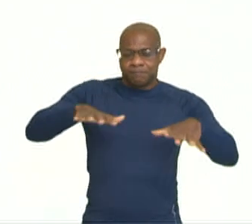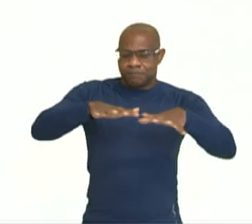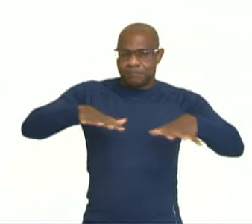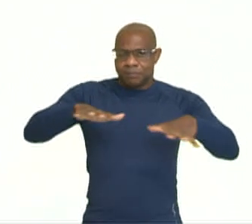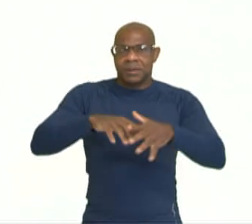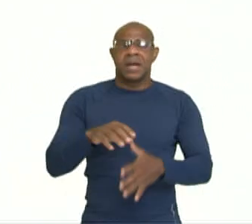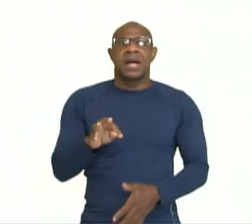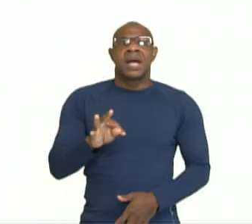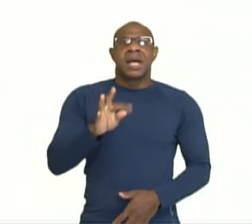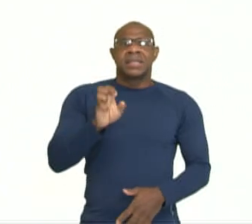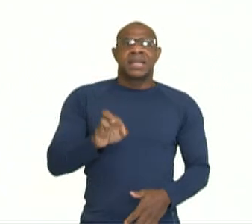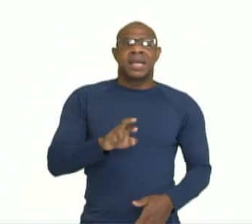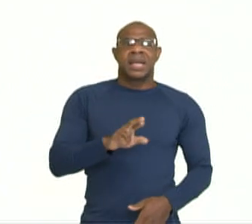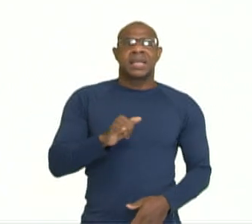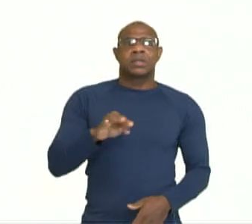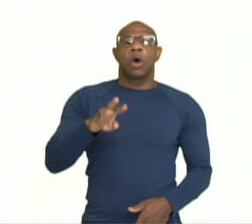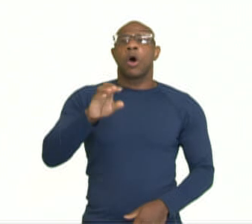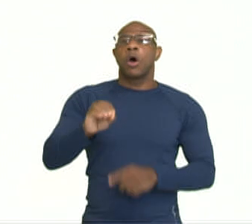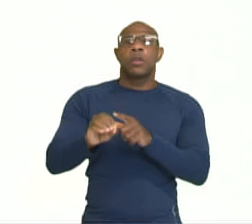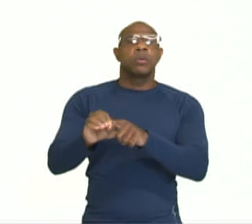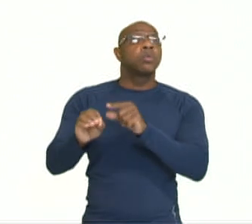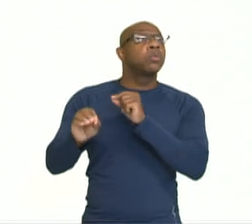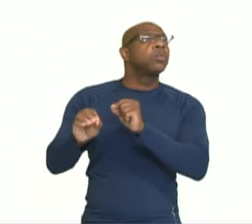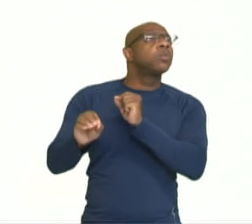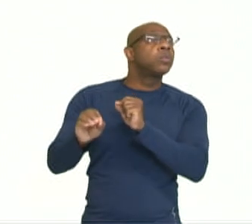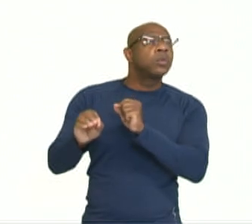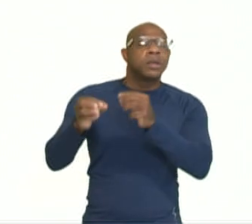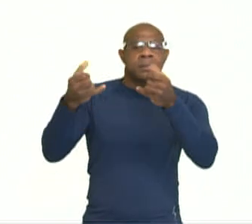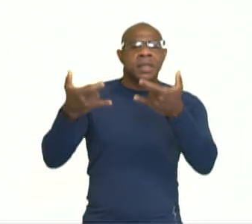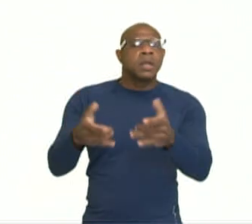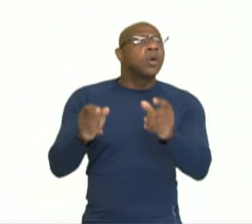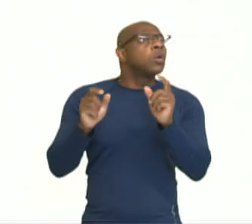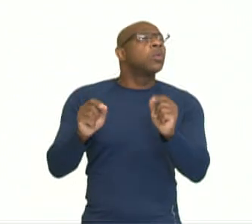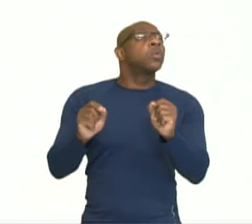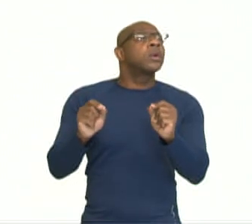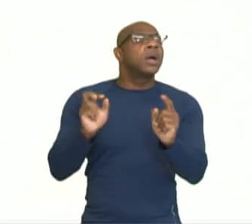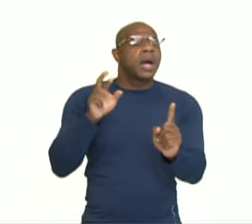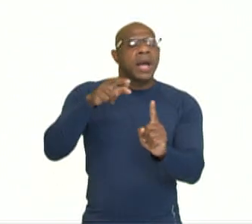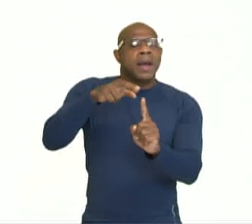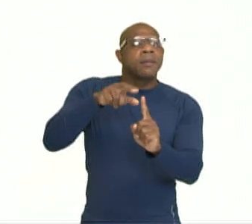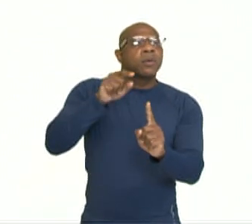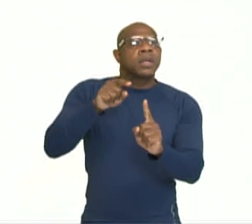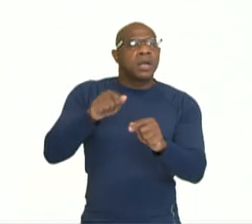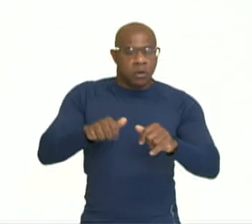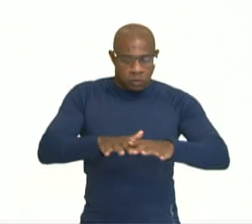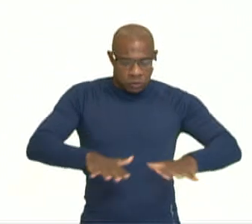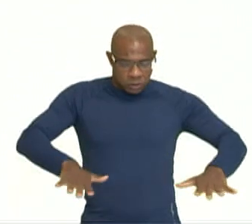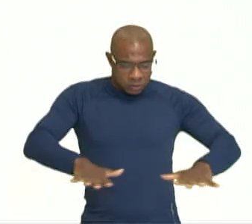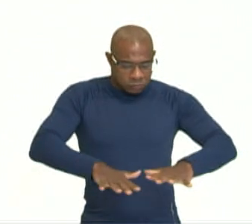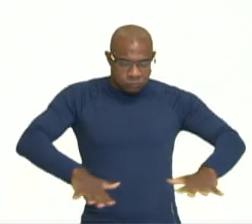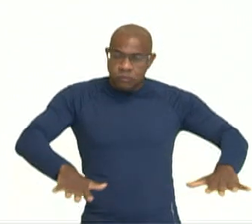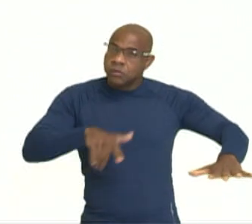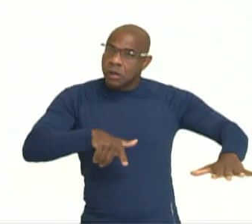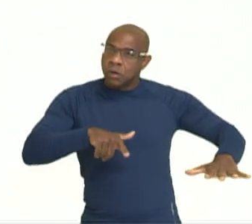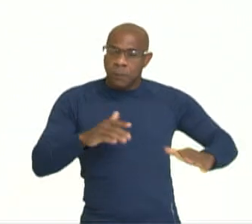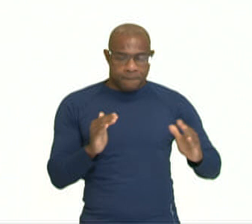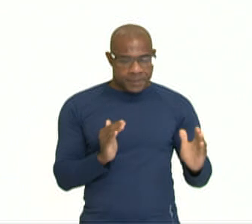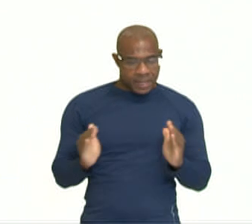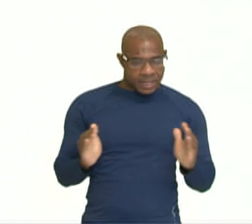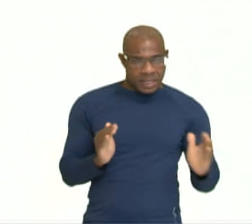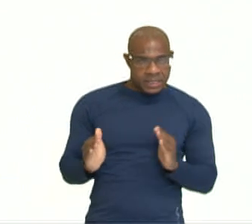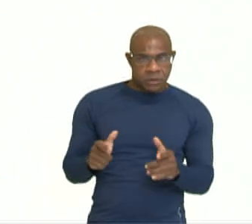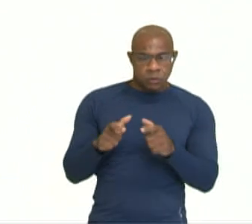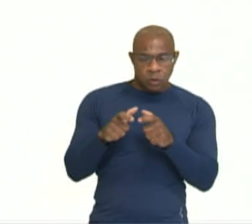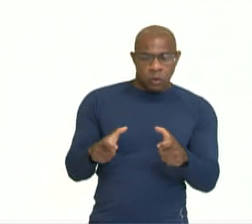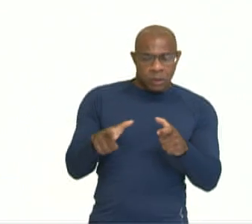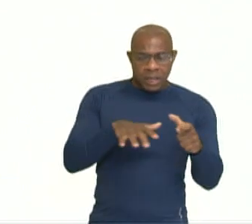quando falamos no aspecto território, nós literalmente estamos nos referindo ao chão, ao período e à área em